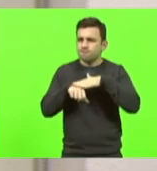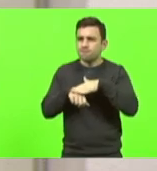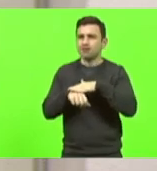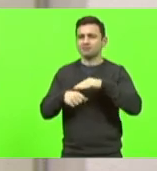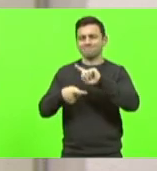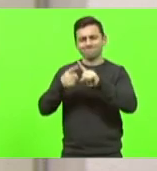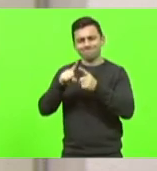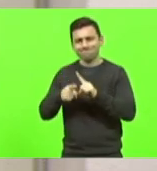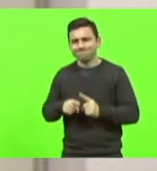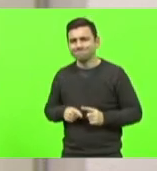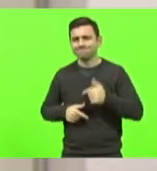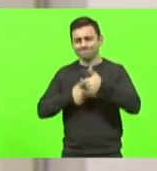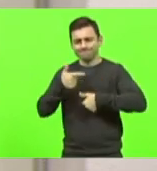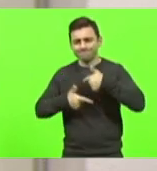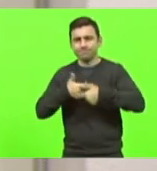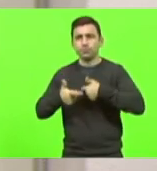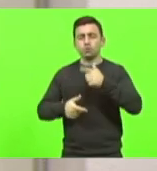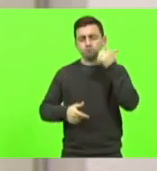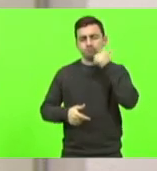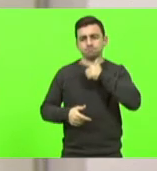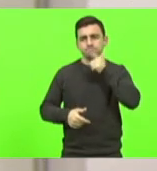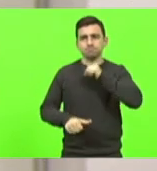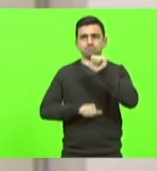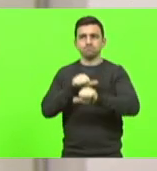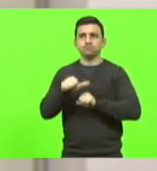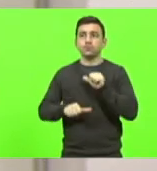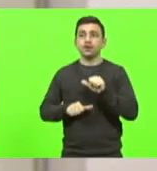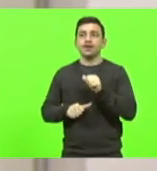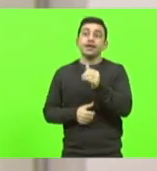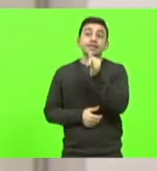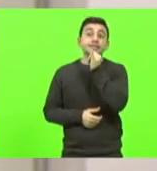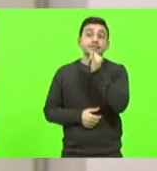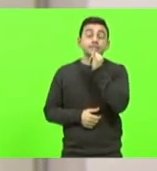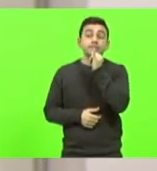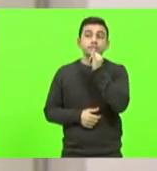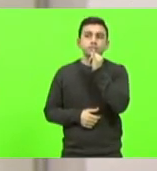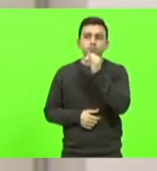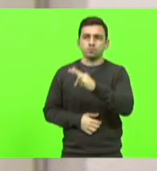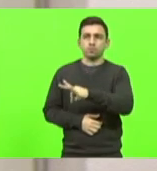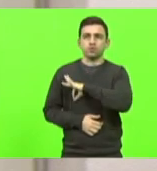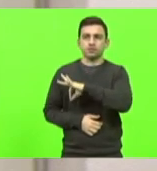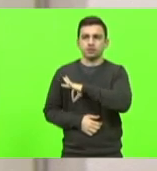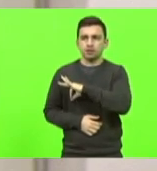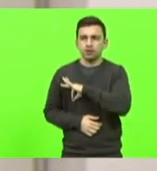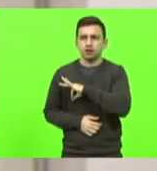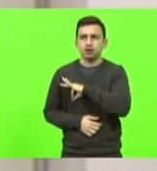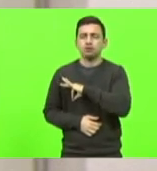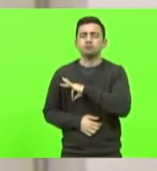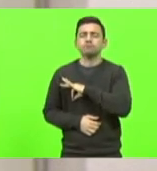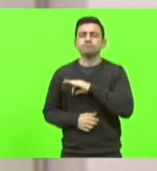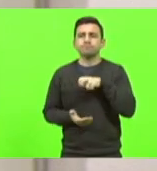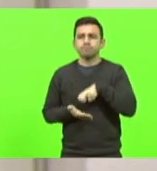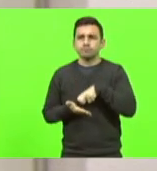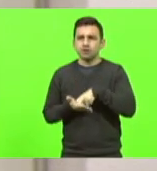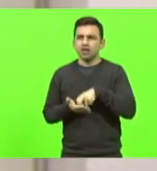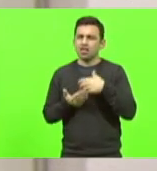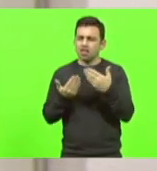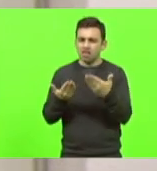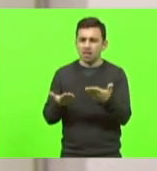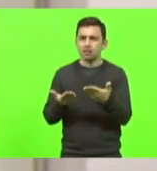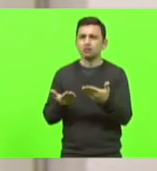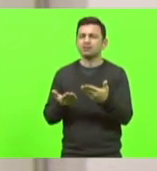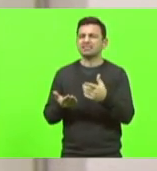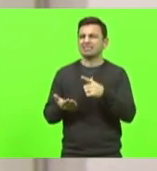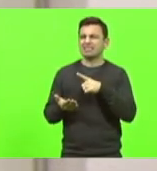muito trabalho a gente conseguiu modificar a exemplo do policial penal do agente penitenciário que lida com presos que